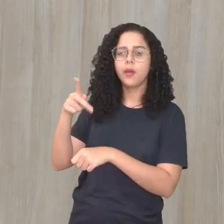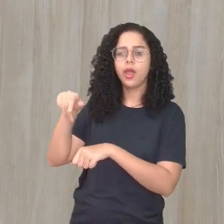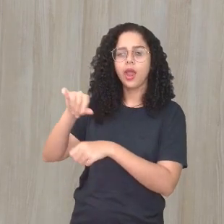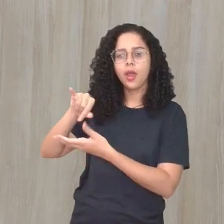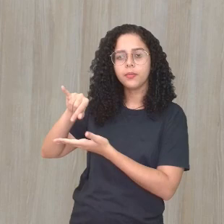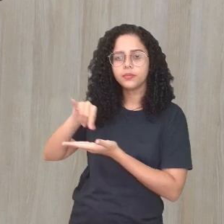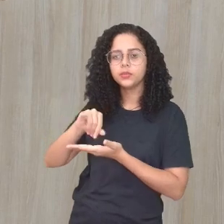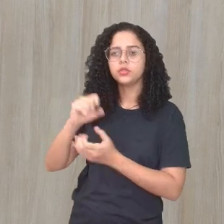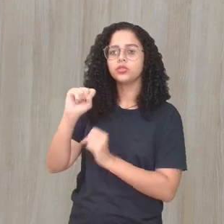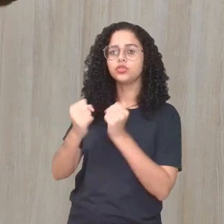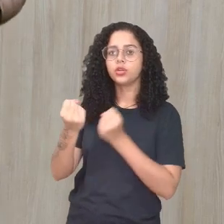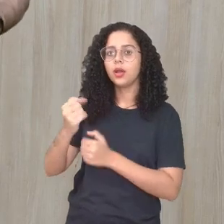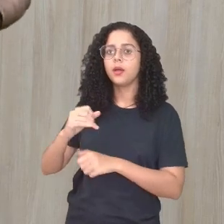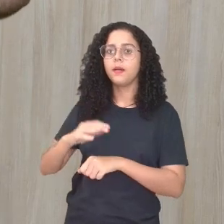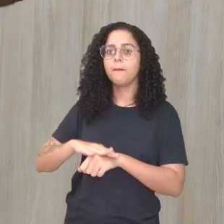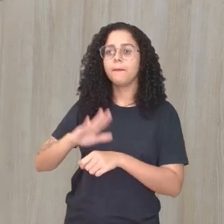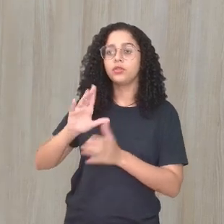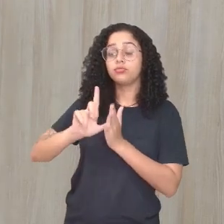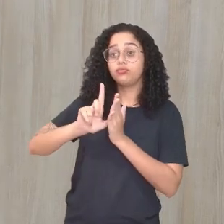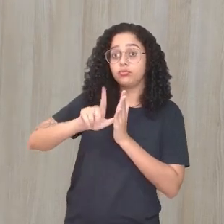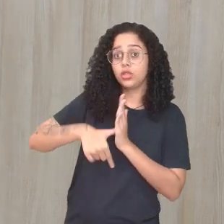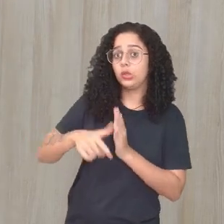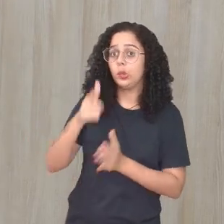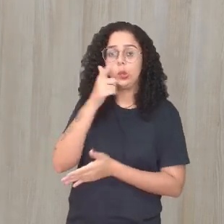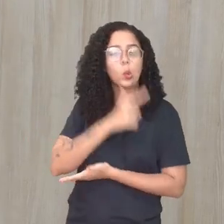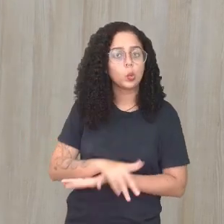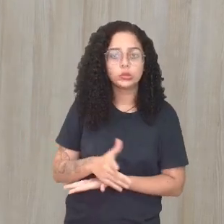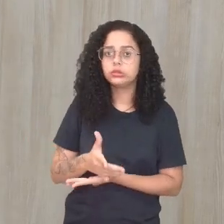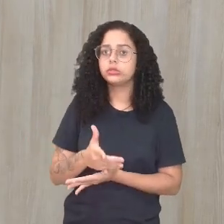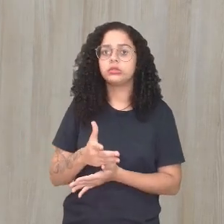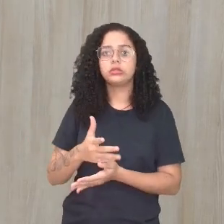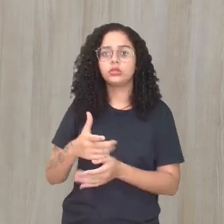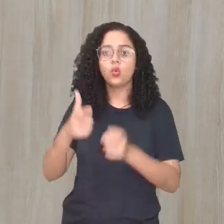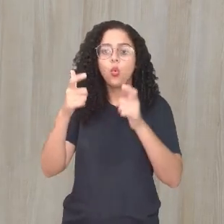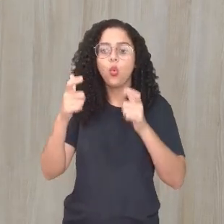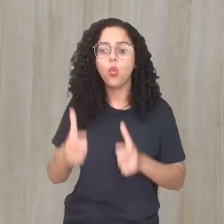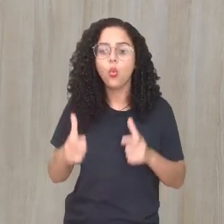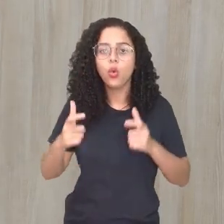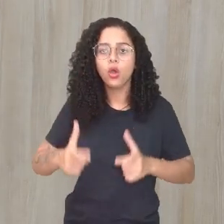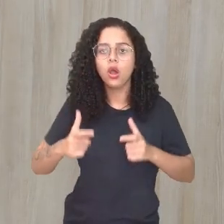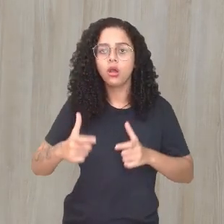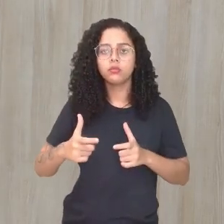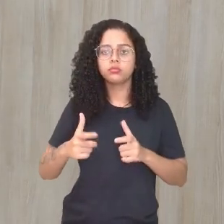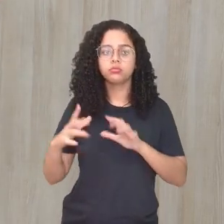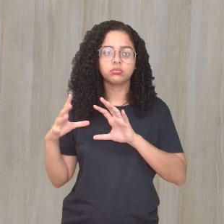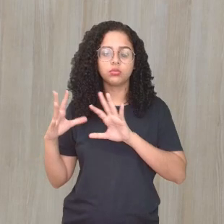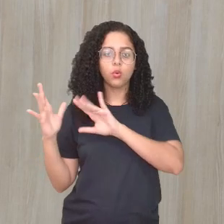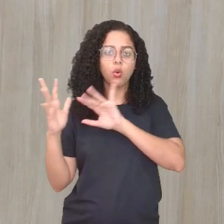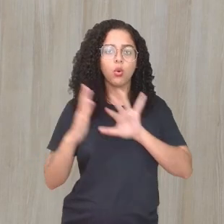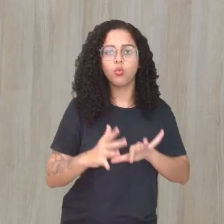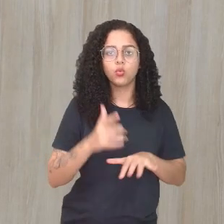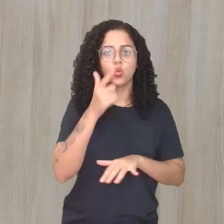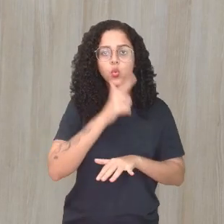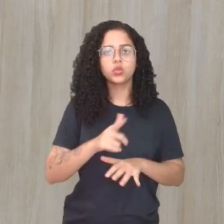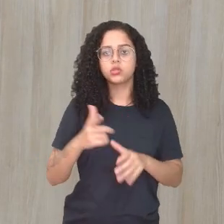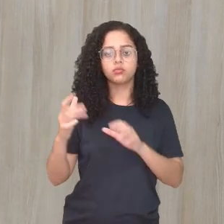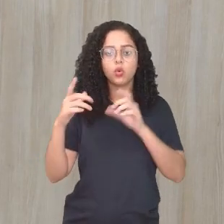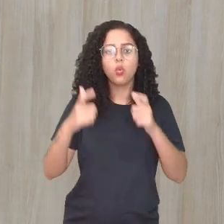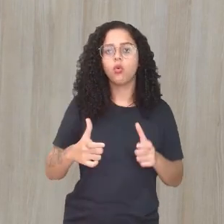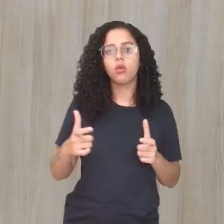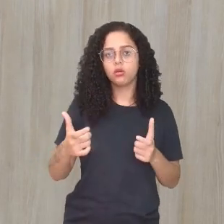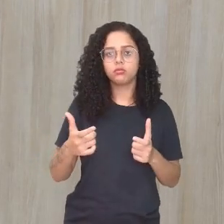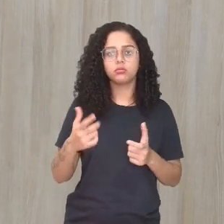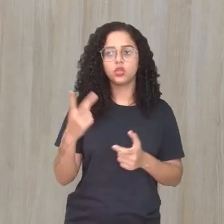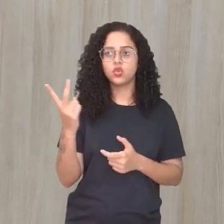se industrializaram mais tarde, não conseguiram territórios, né, e por não conseguirem territórios nesses